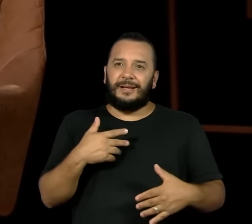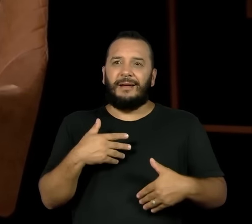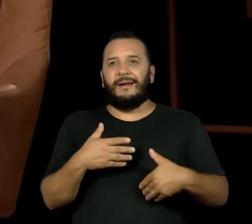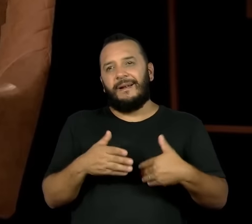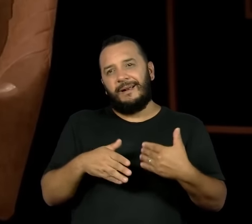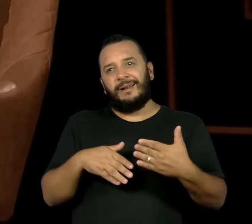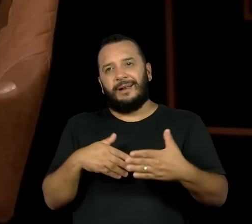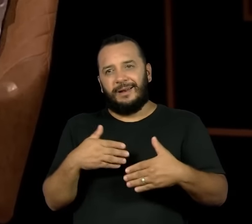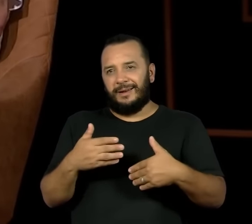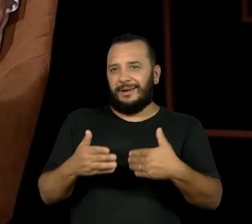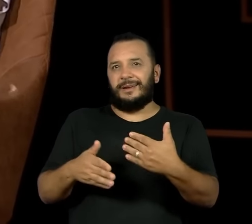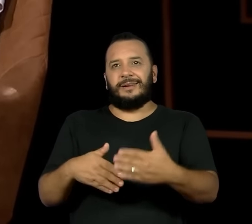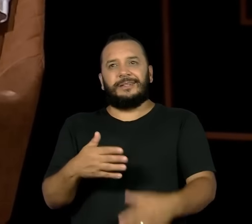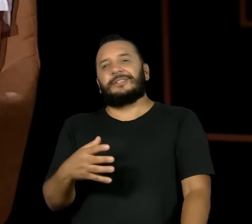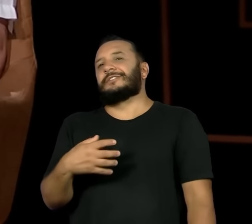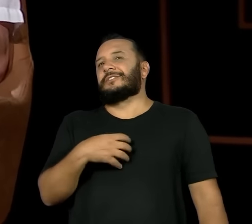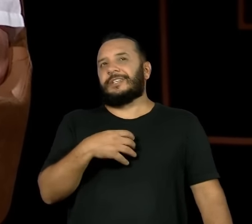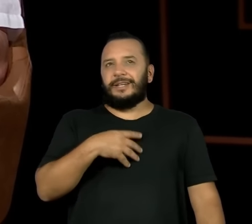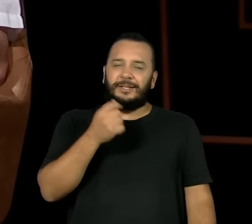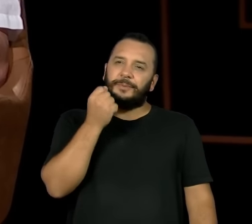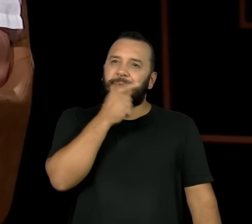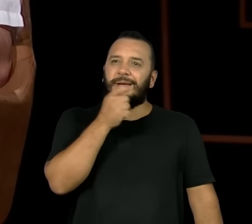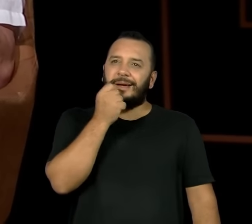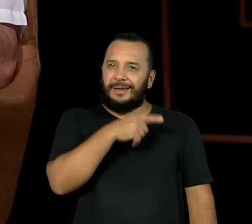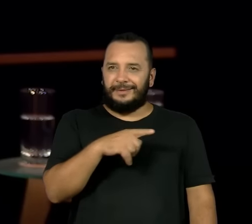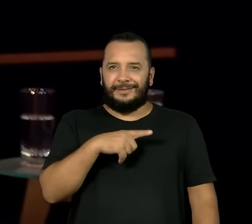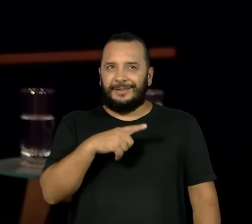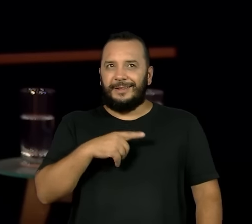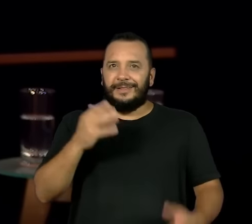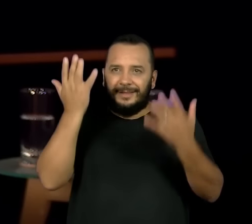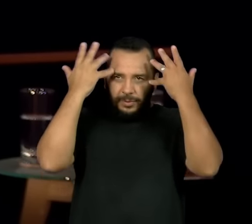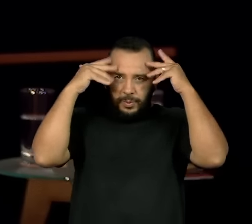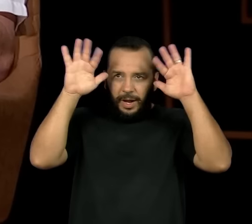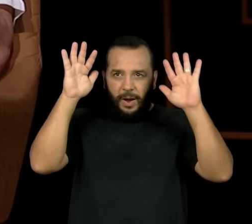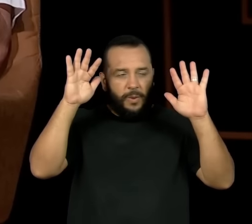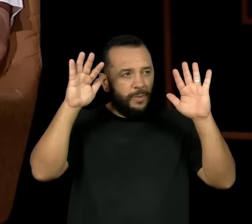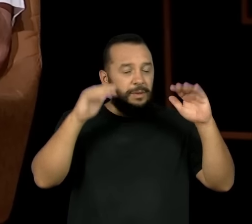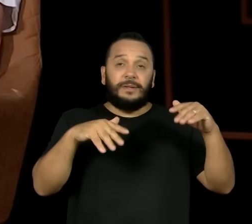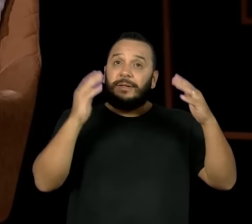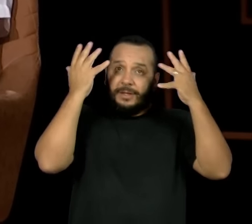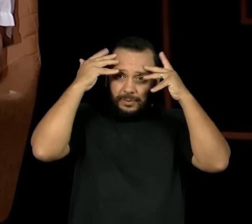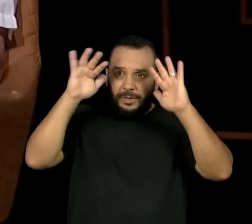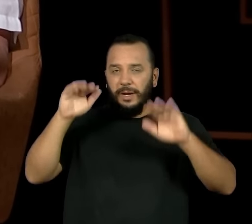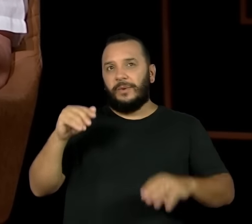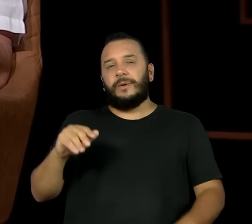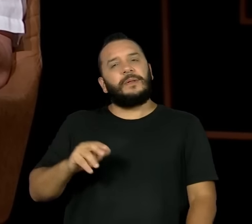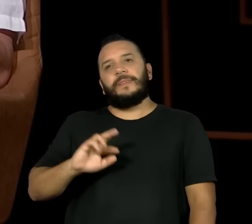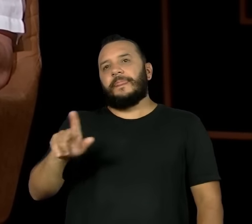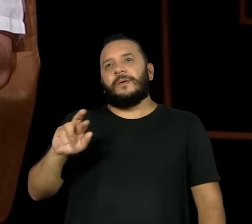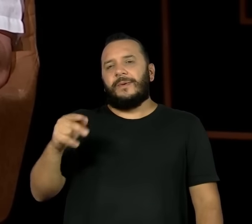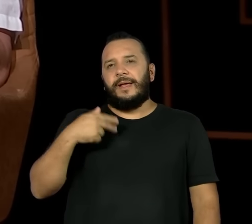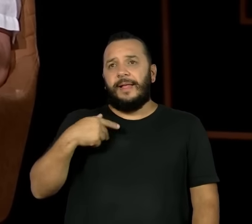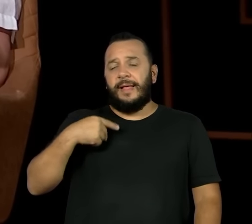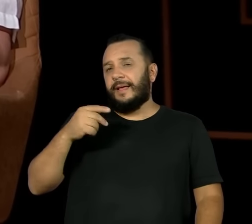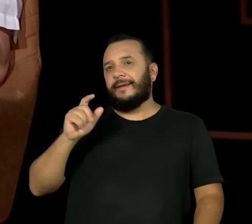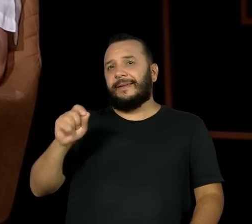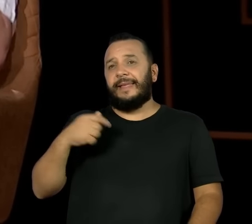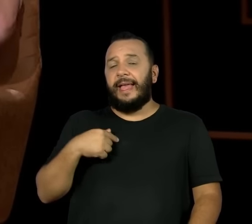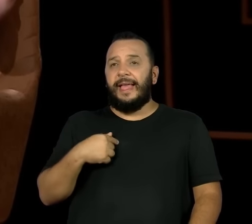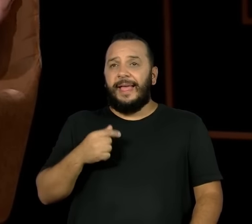para um para um Estado de comédi assim naturalmente é não é assim fazer graça em cena